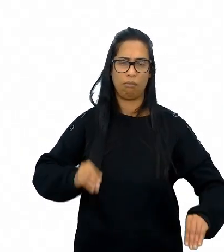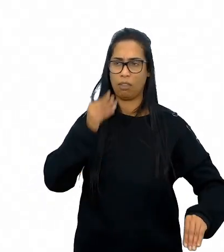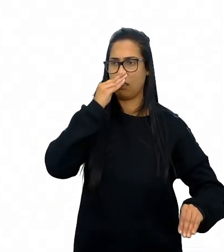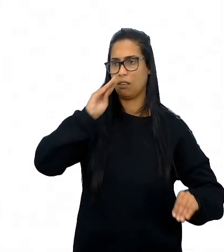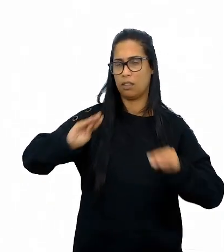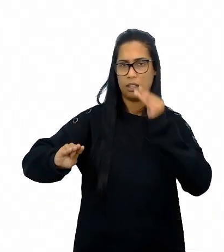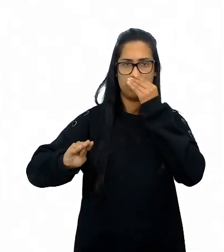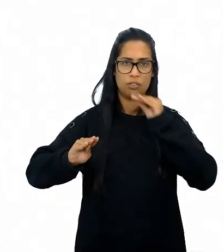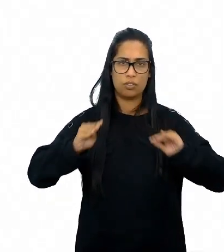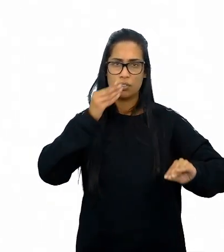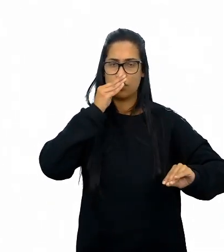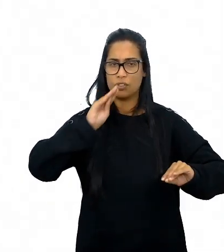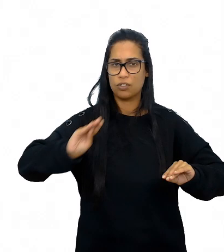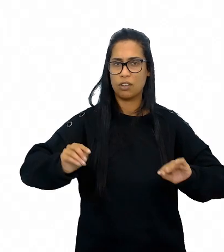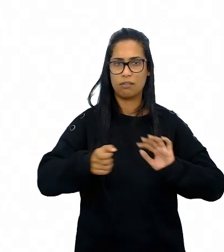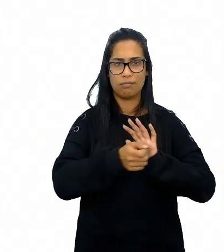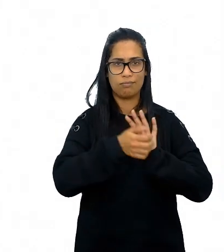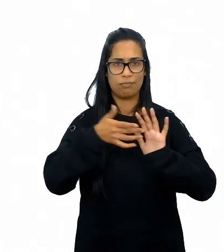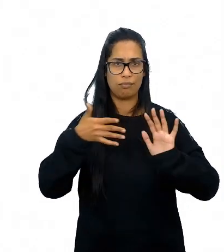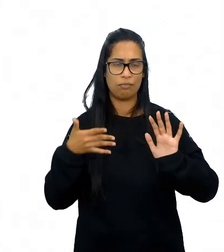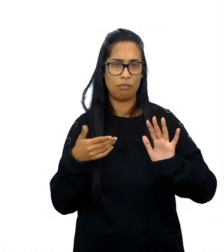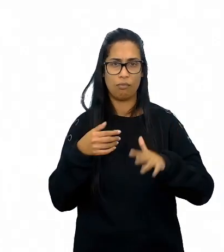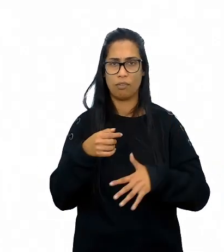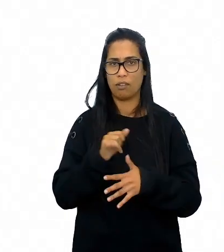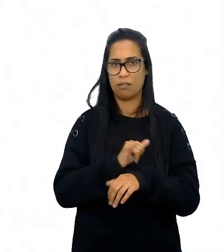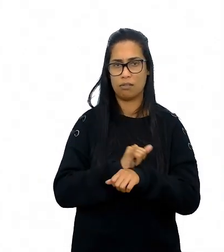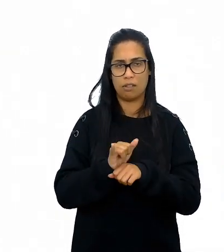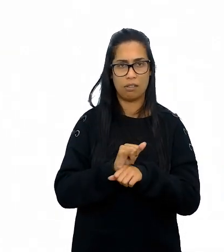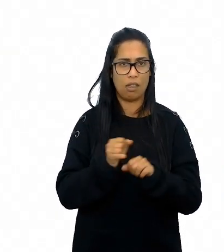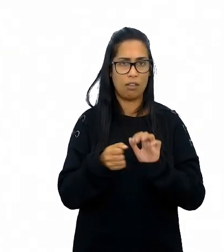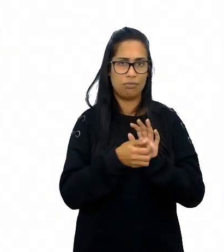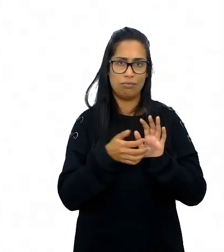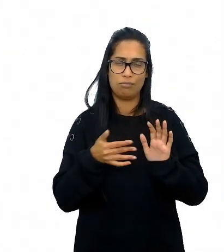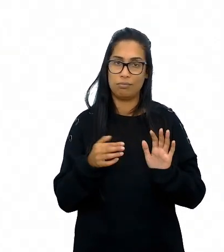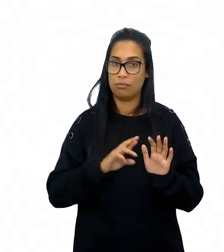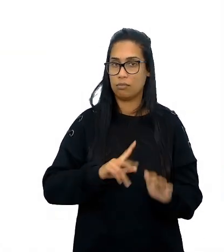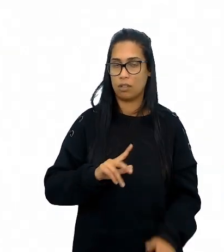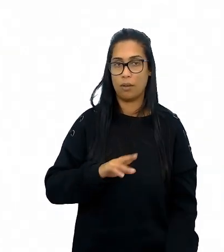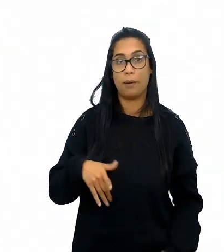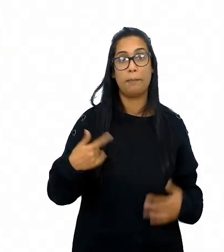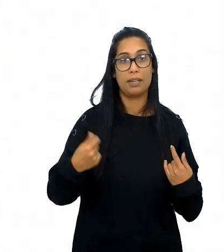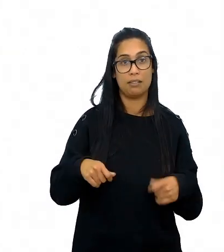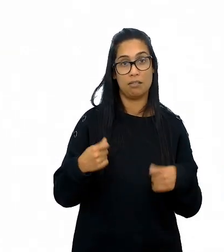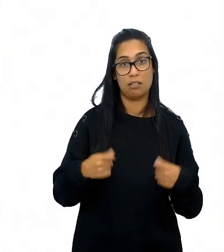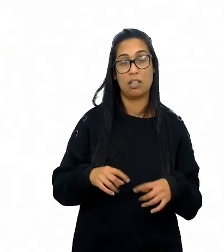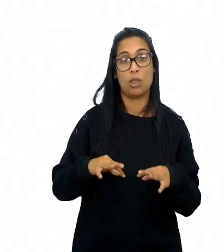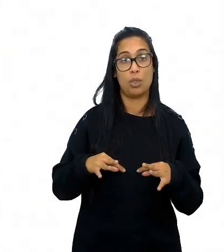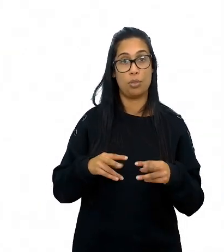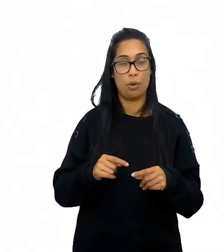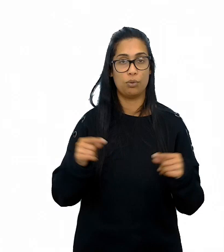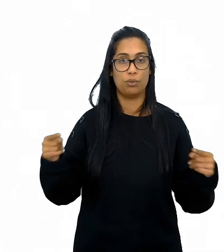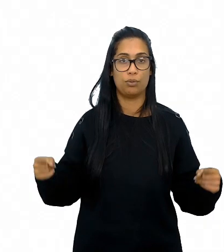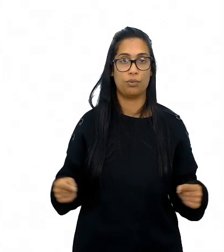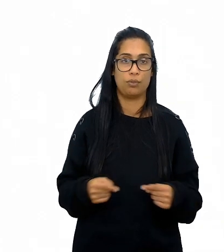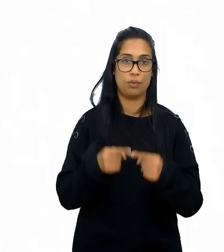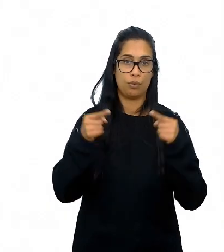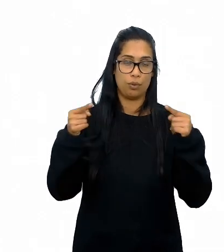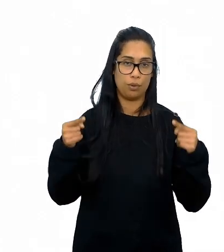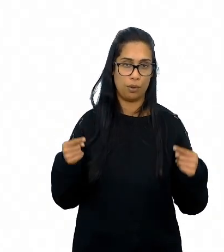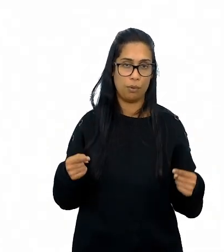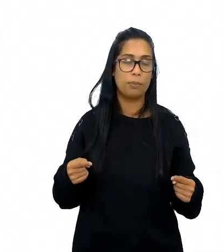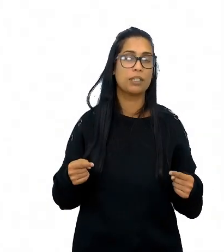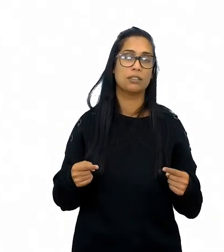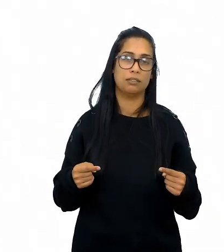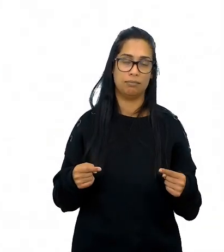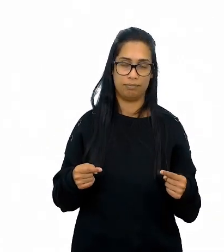por um único componente, não. Muito pelo contrário, a gente quer que todos esses componentes curriculares, eles trabalhem de uma